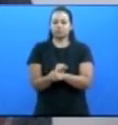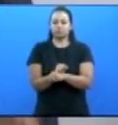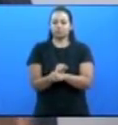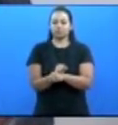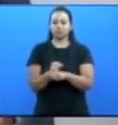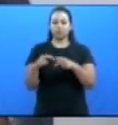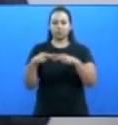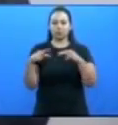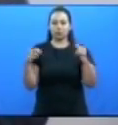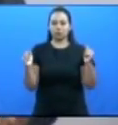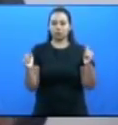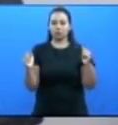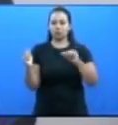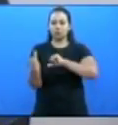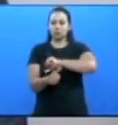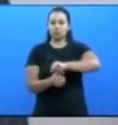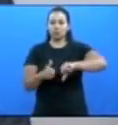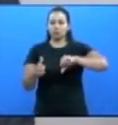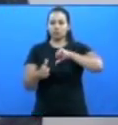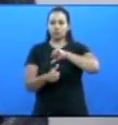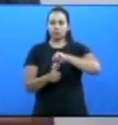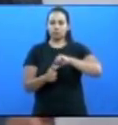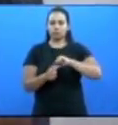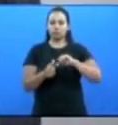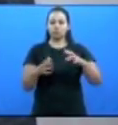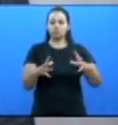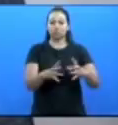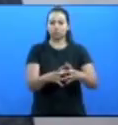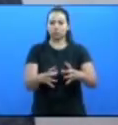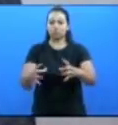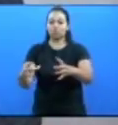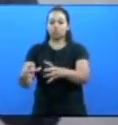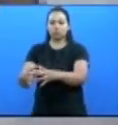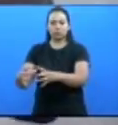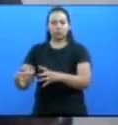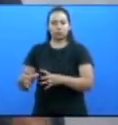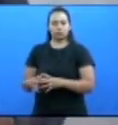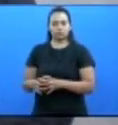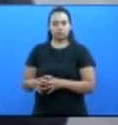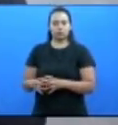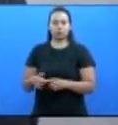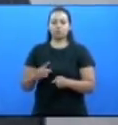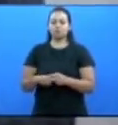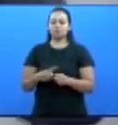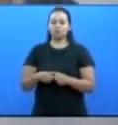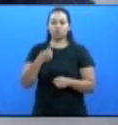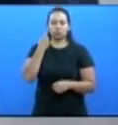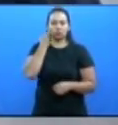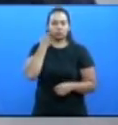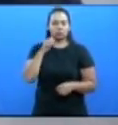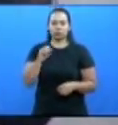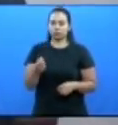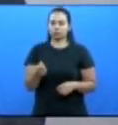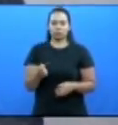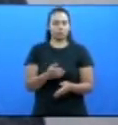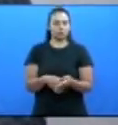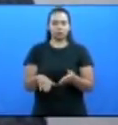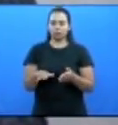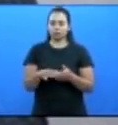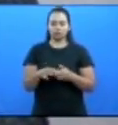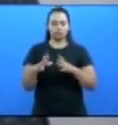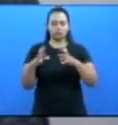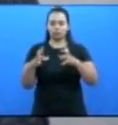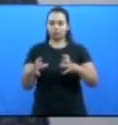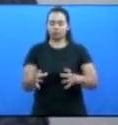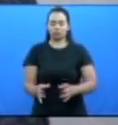para o vereador, e aí, como é que vai ficar a situação do Nobreville, vai ser o asfalto, você não vai? A gente percorre toda a cidade, Água Branca, a gente percorre